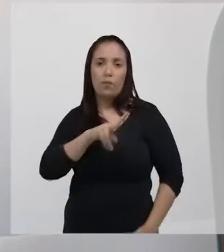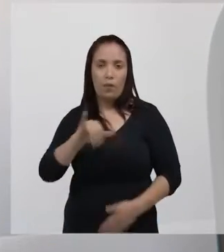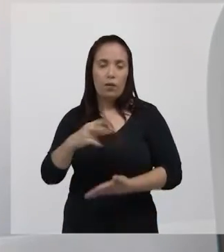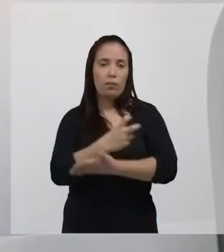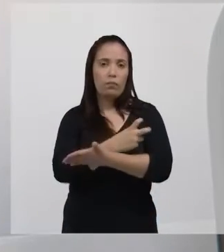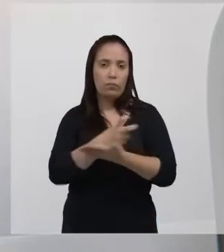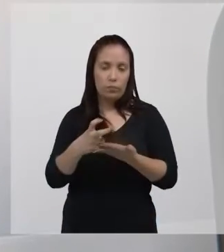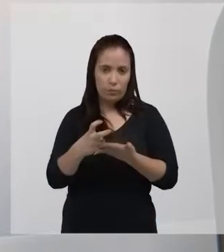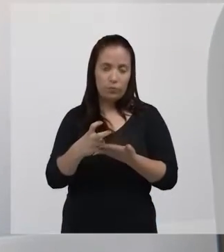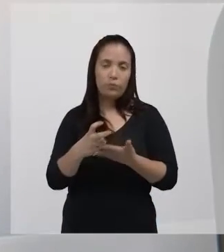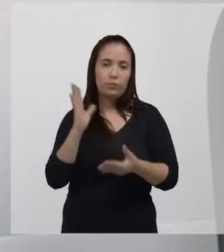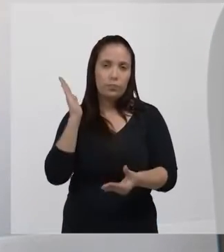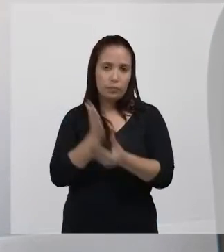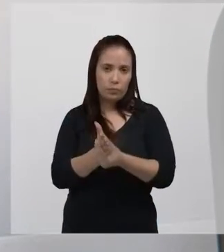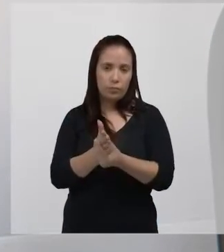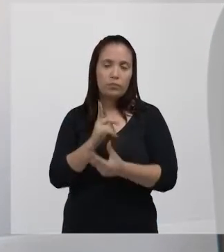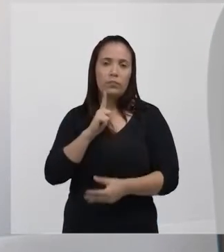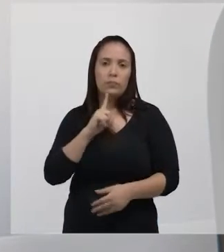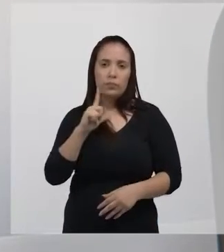impeachment,